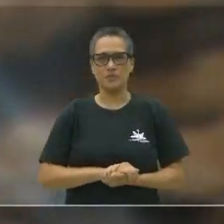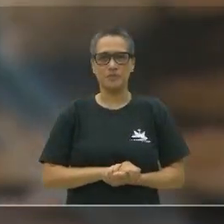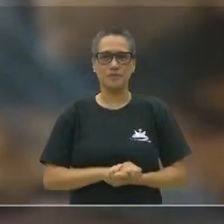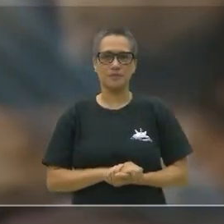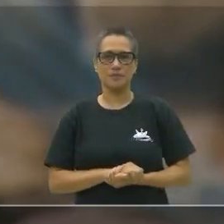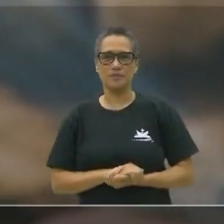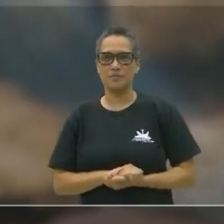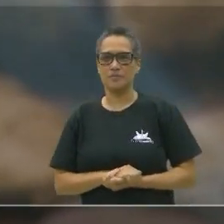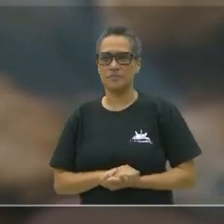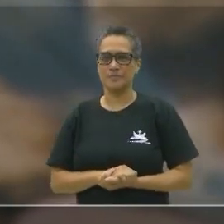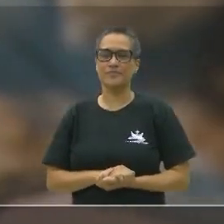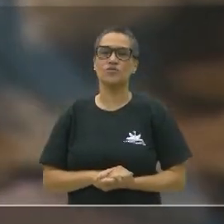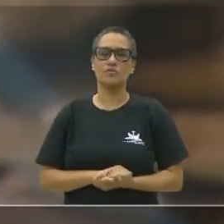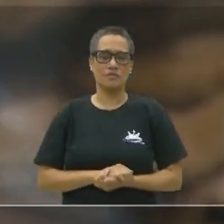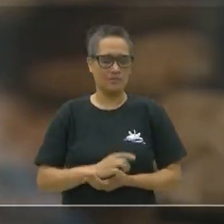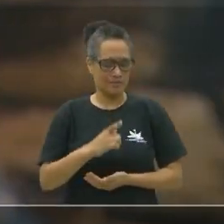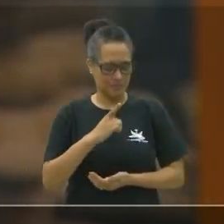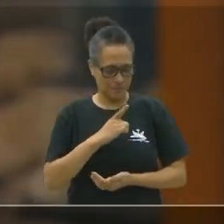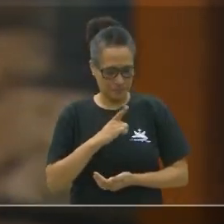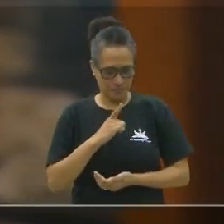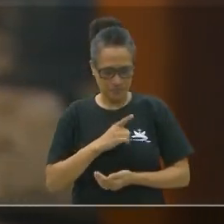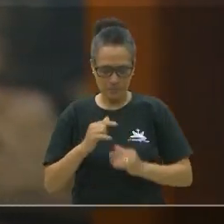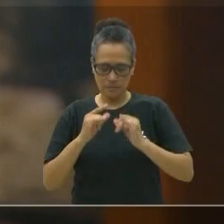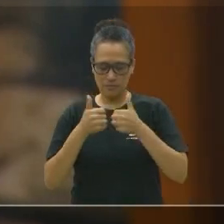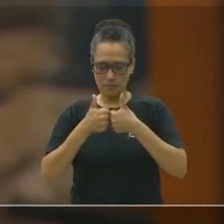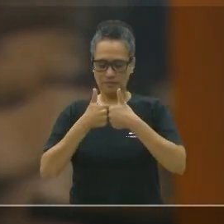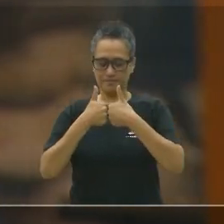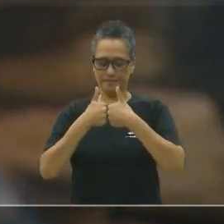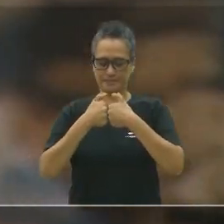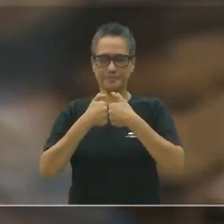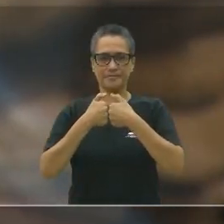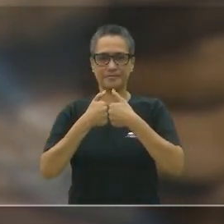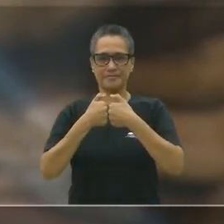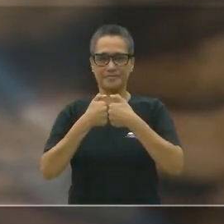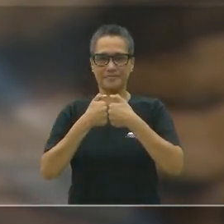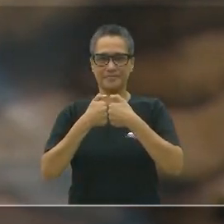sou a arca, passa recolhendo